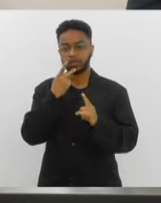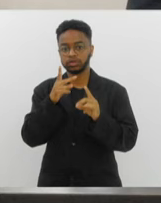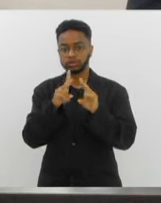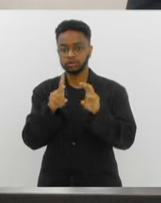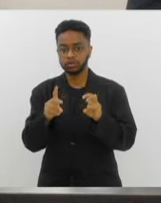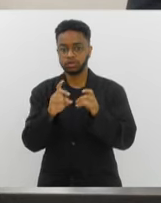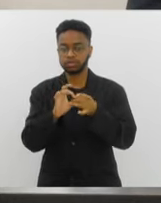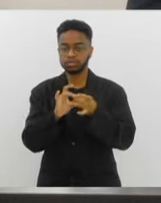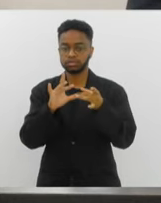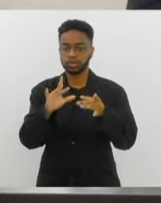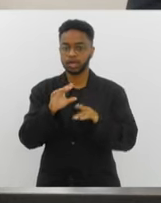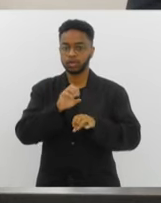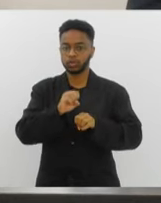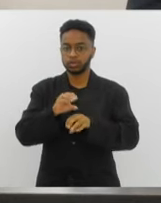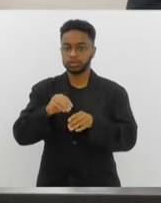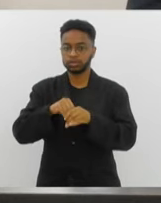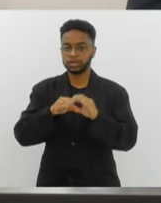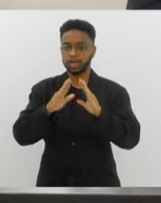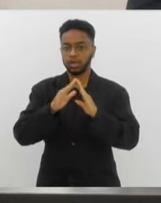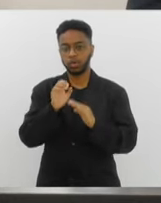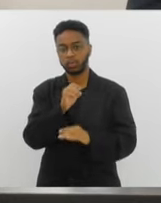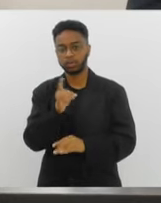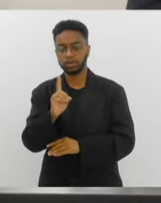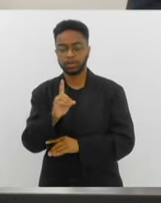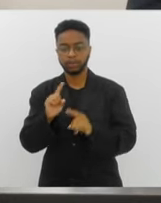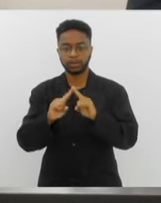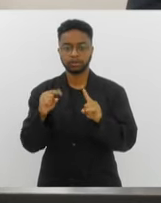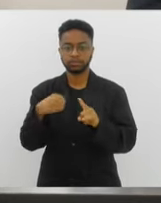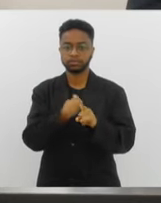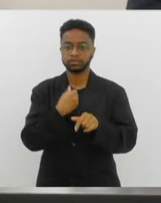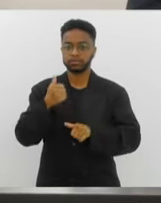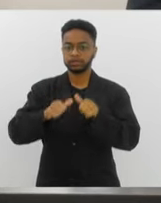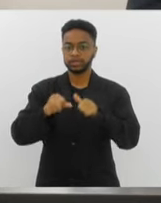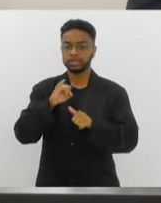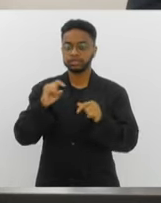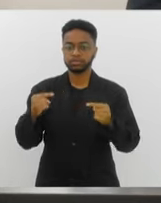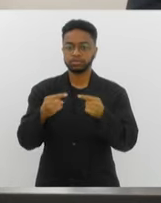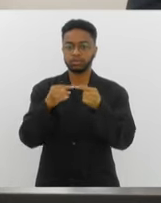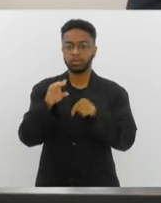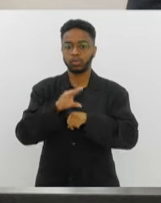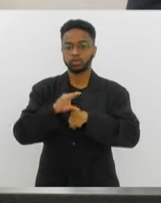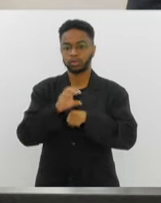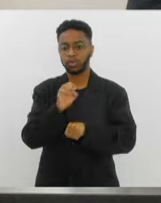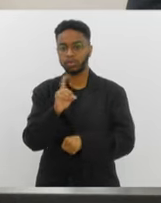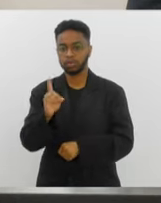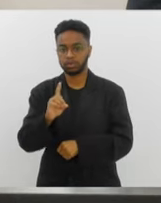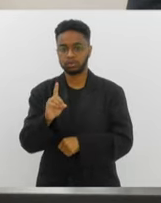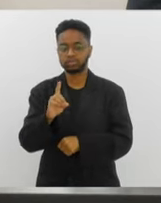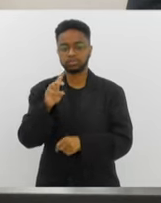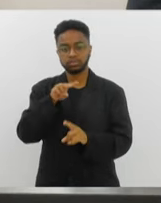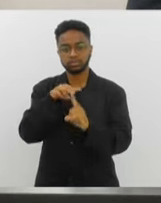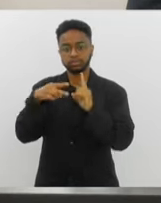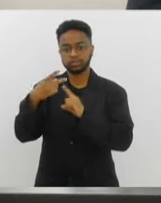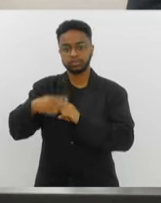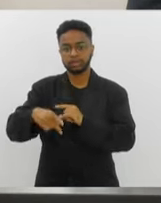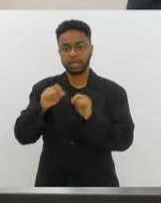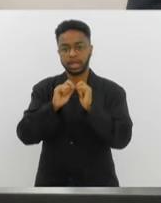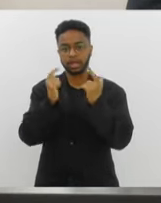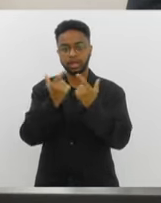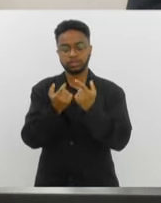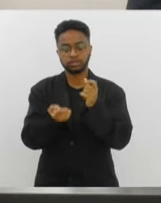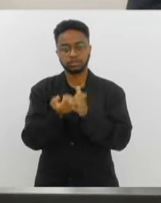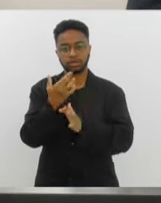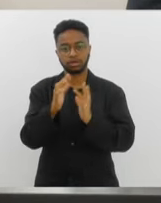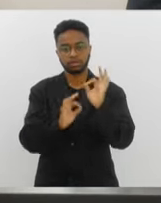educação domiciliar ou não. Mas o que a gente está avaliando aqui é a constitucionalidade da matéria, sob o ponto de vista da Assembleia Legislativa poder regulamentar, uma vez que não